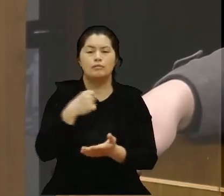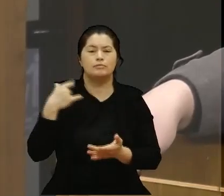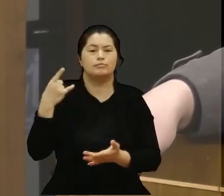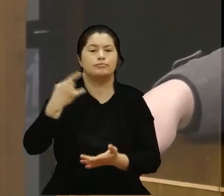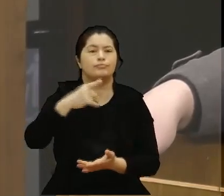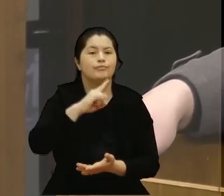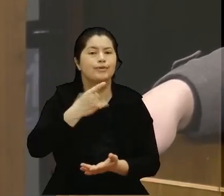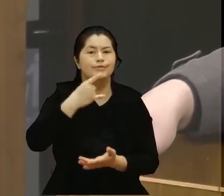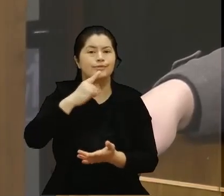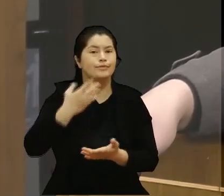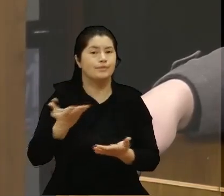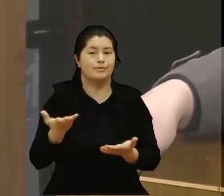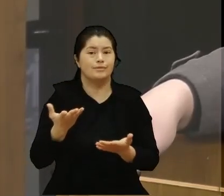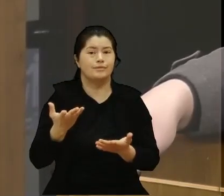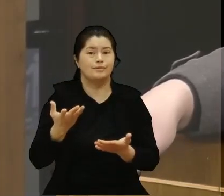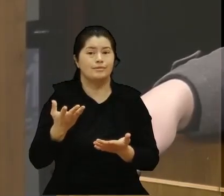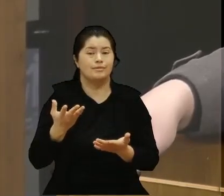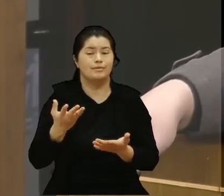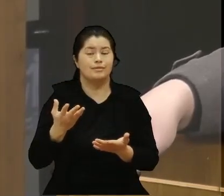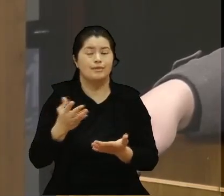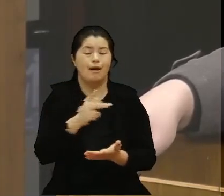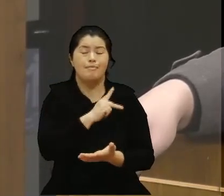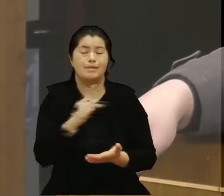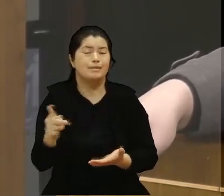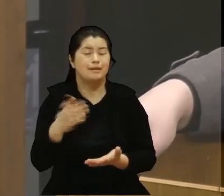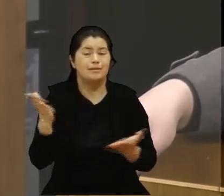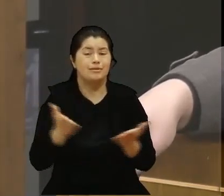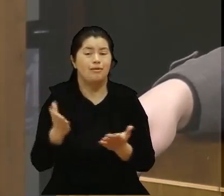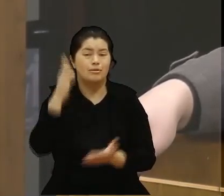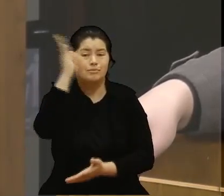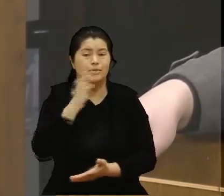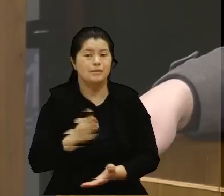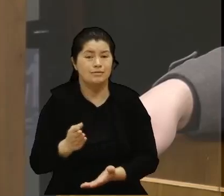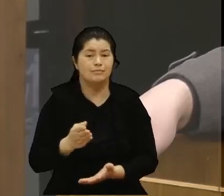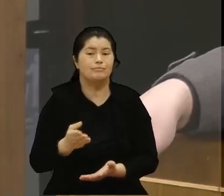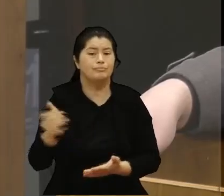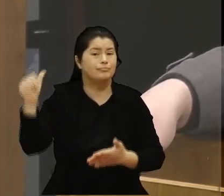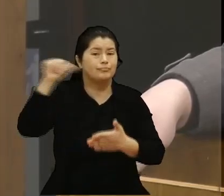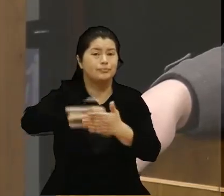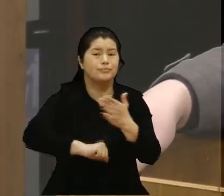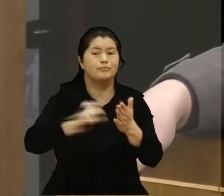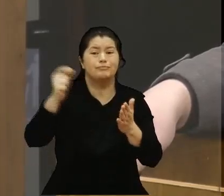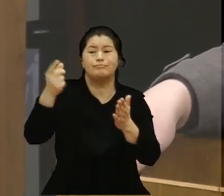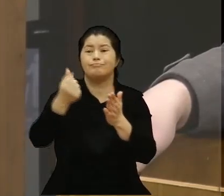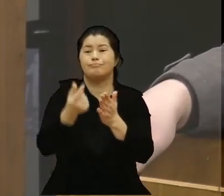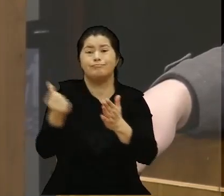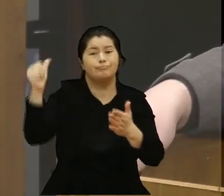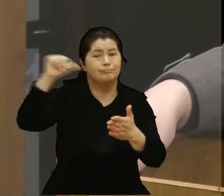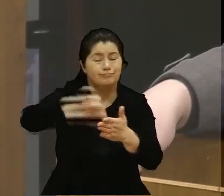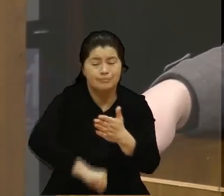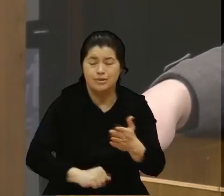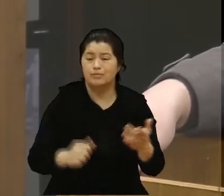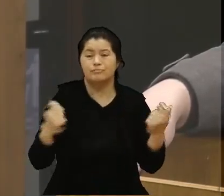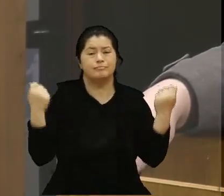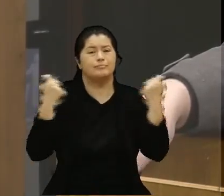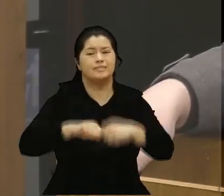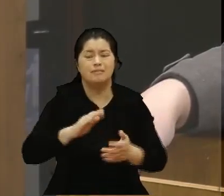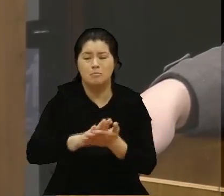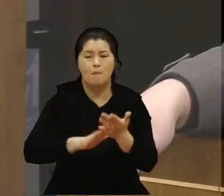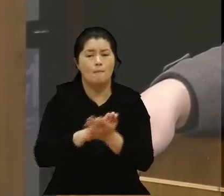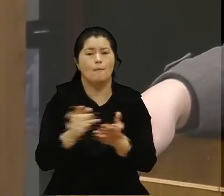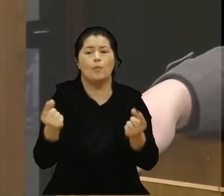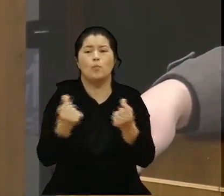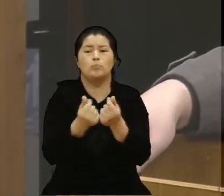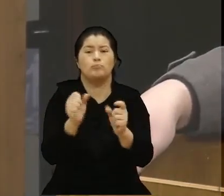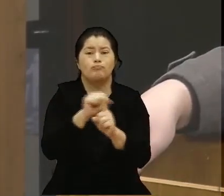Este é o presidente da República do nosso país. E, infelizmente, para prejuízo e para a incompetência econômica e socioeconômica do